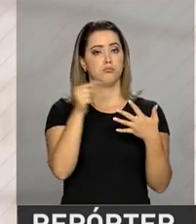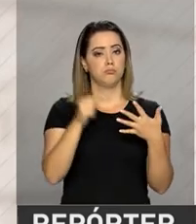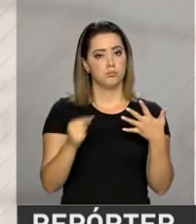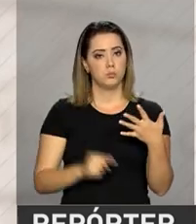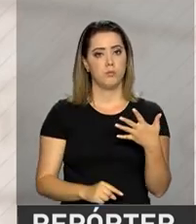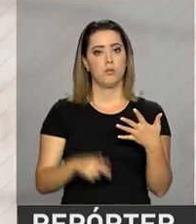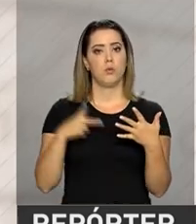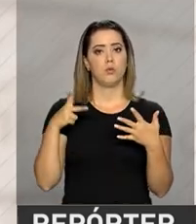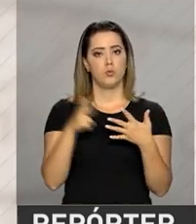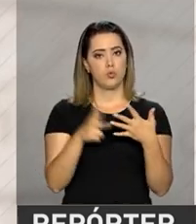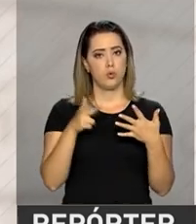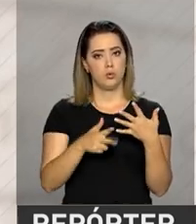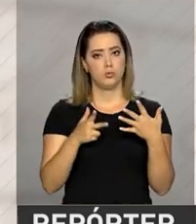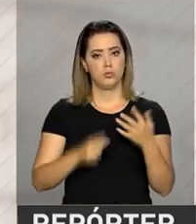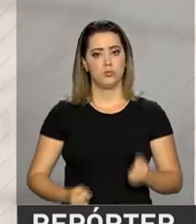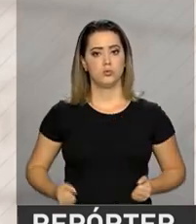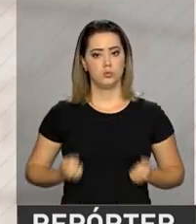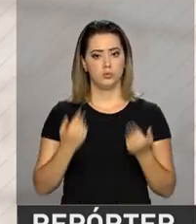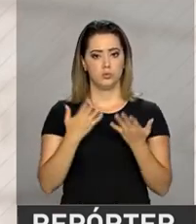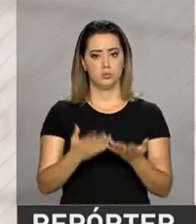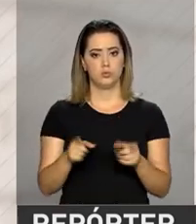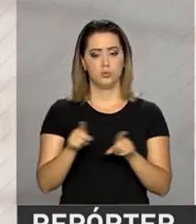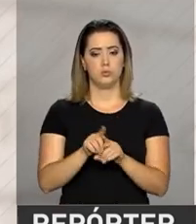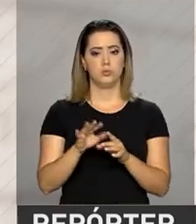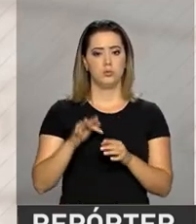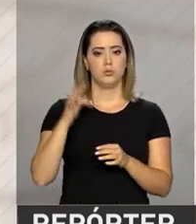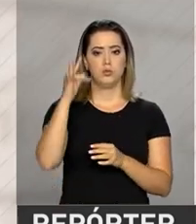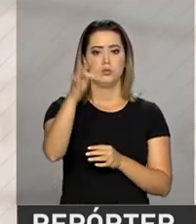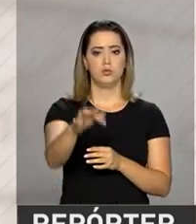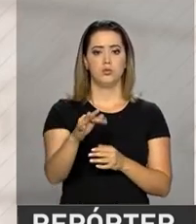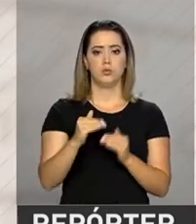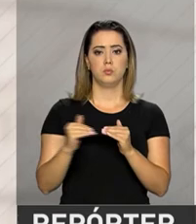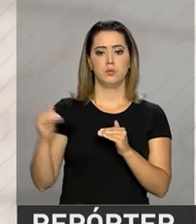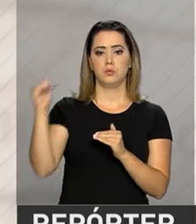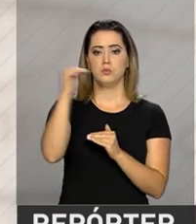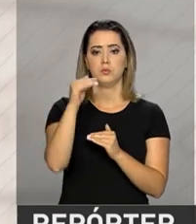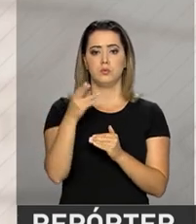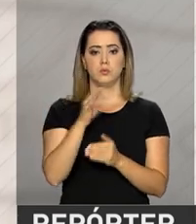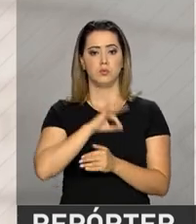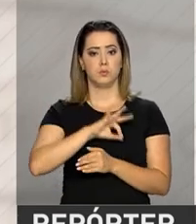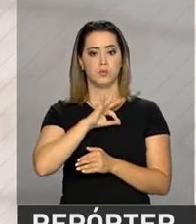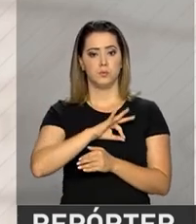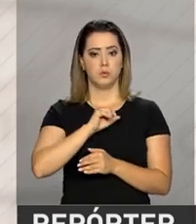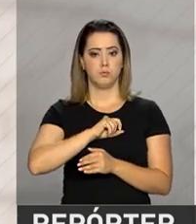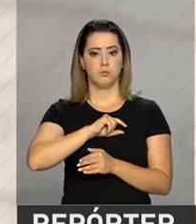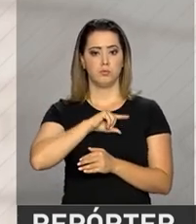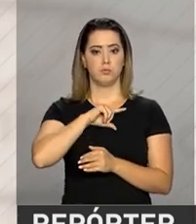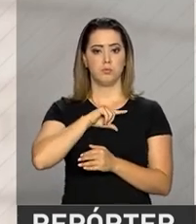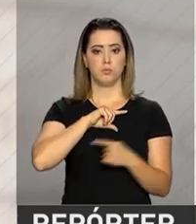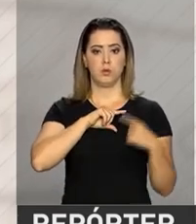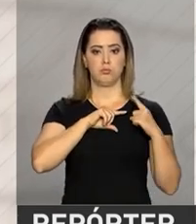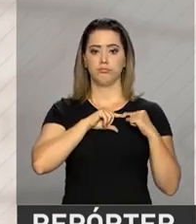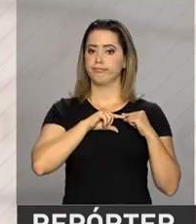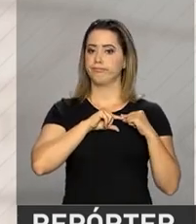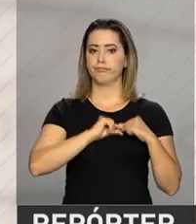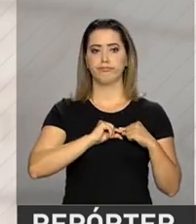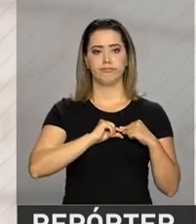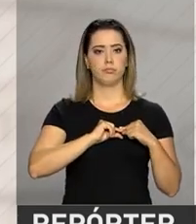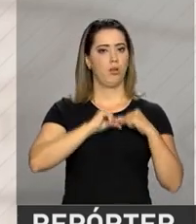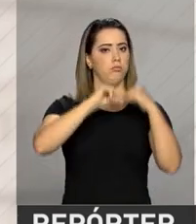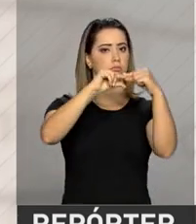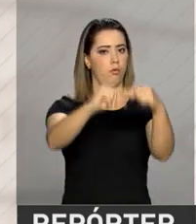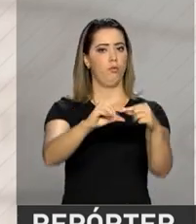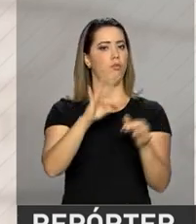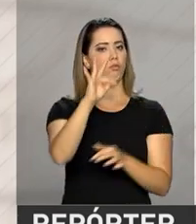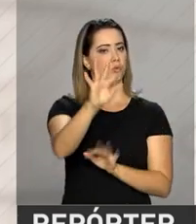ações de contenção de gastos além do adiamento do reajuste dos servidores federais que vai gerar uma economia de cerca de 5